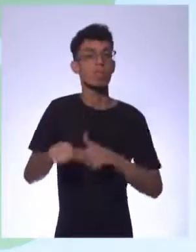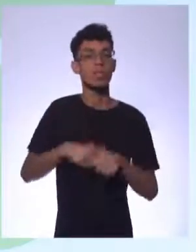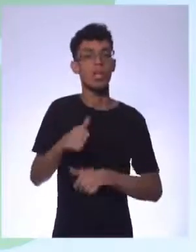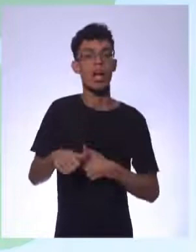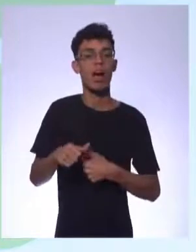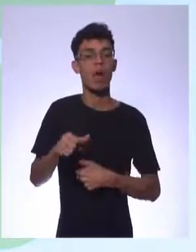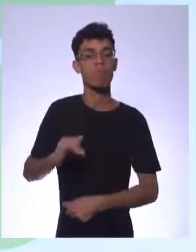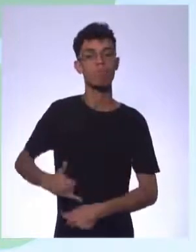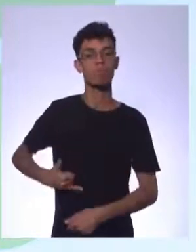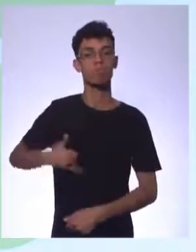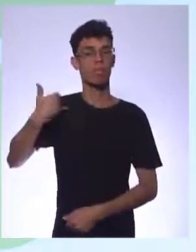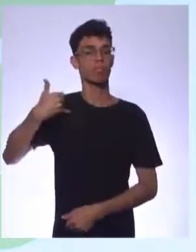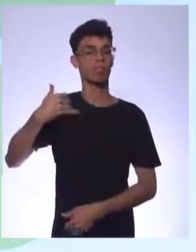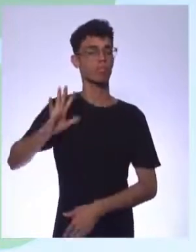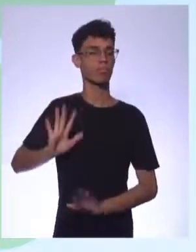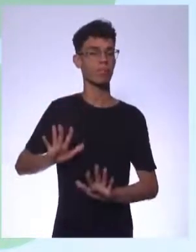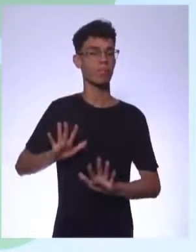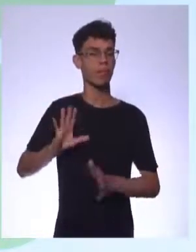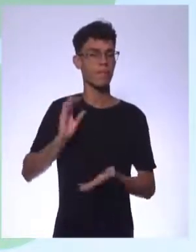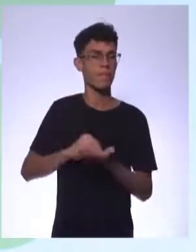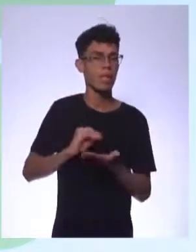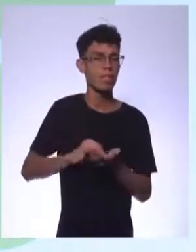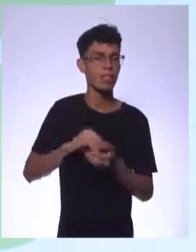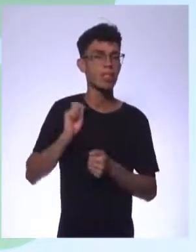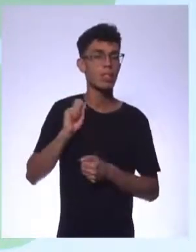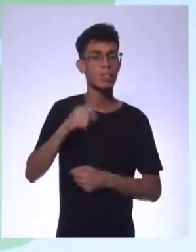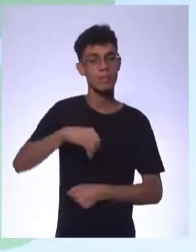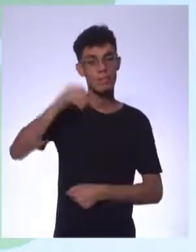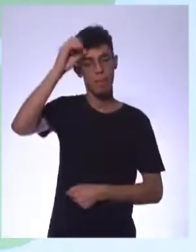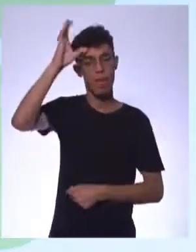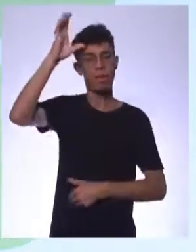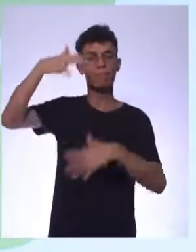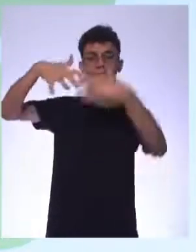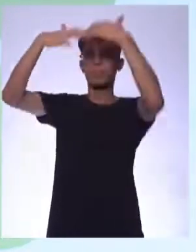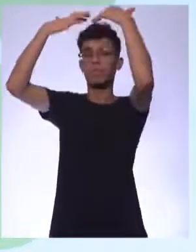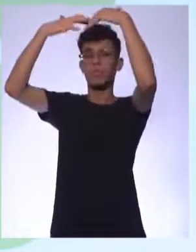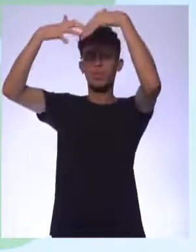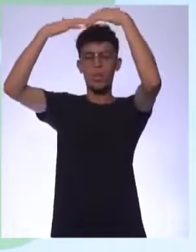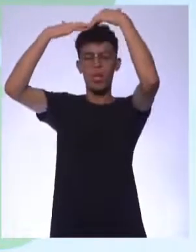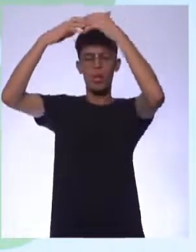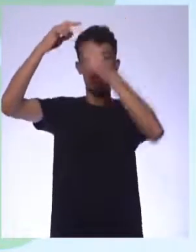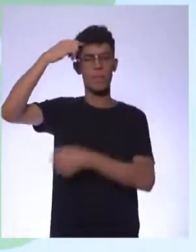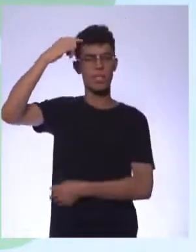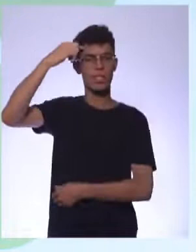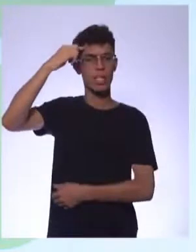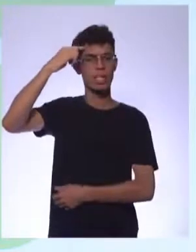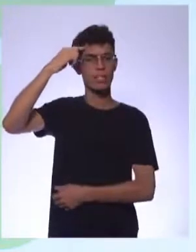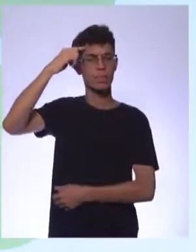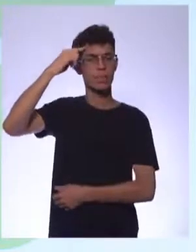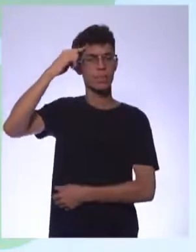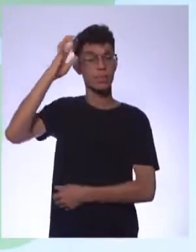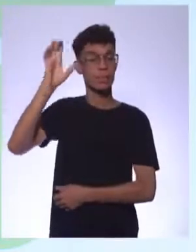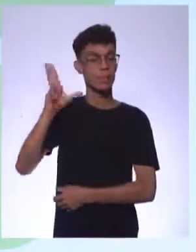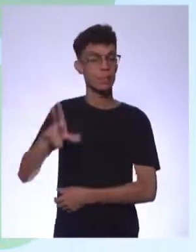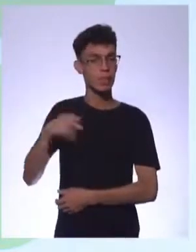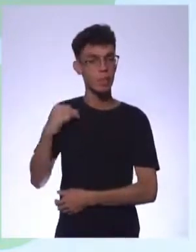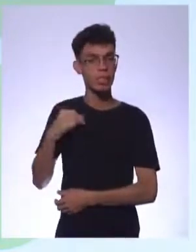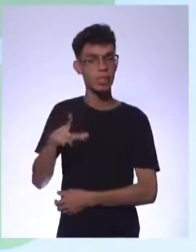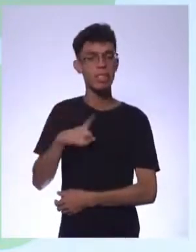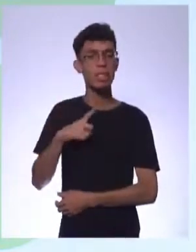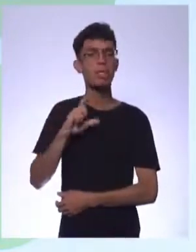pouco de orgulho também, Sim. Mas essa falta de capacidade, eu tenho que refletir, degustar sobre, eu falo, nossa, cheguei, e é